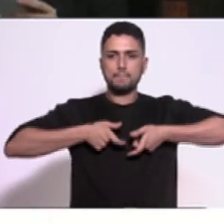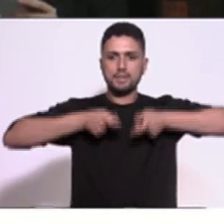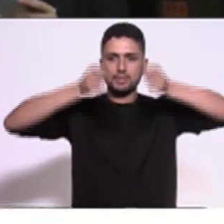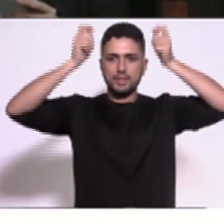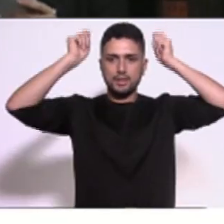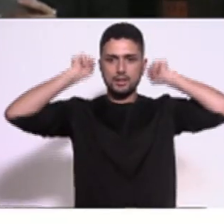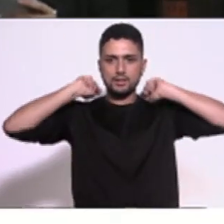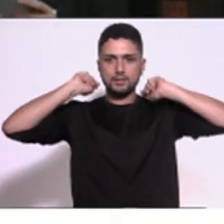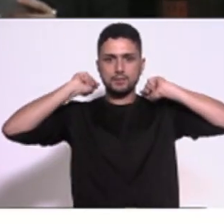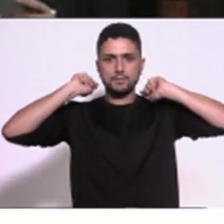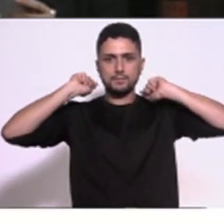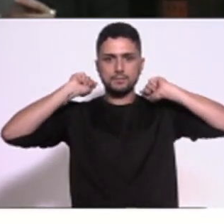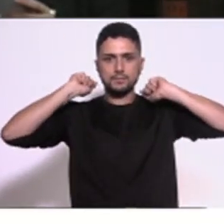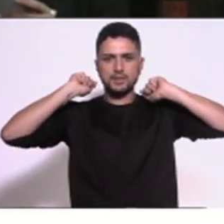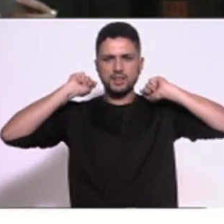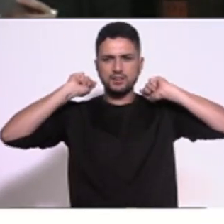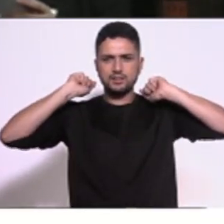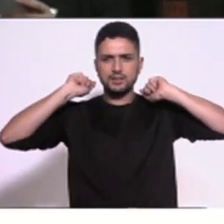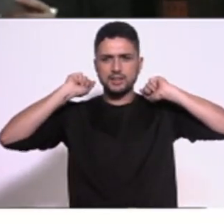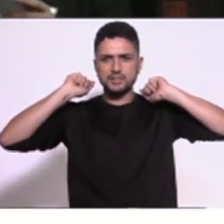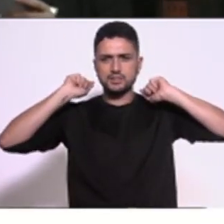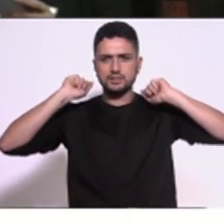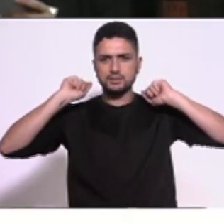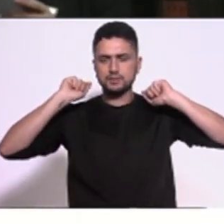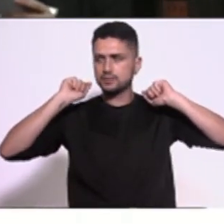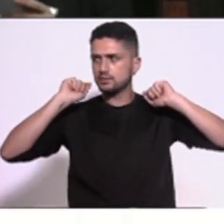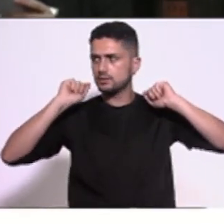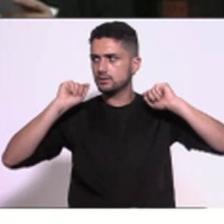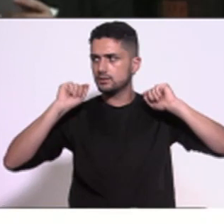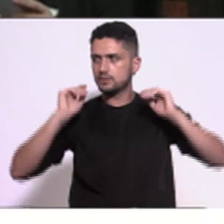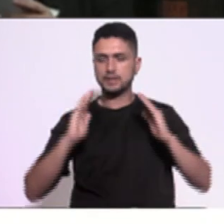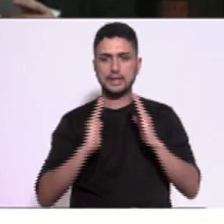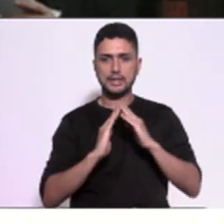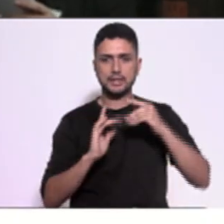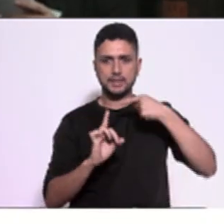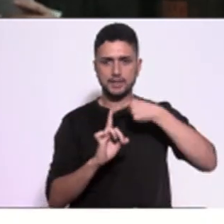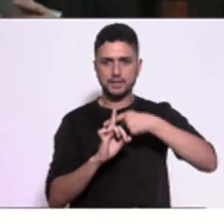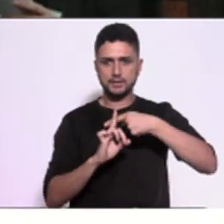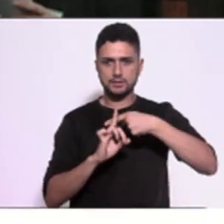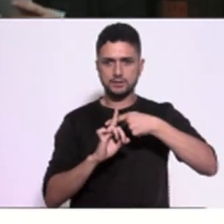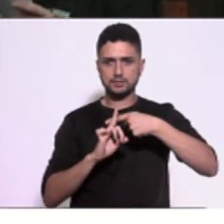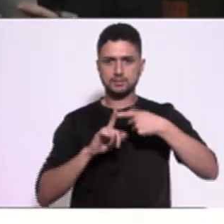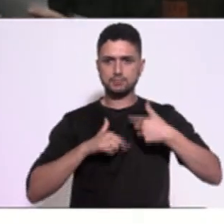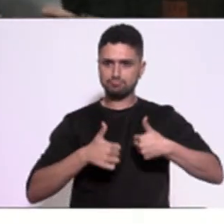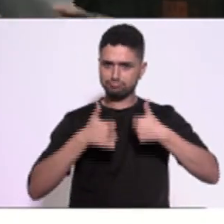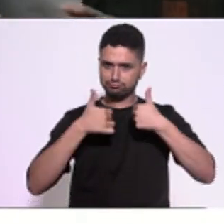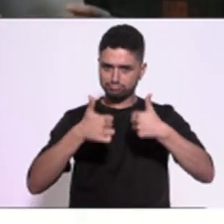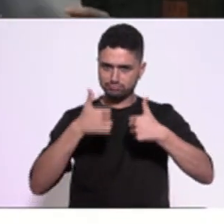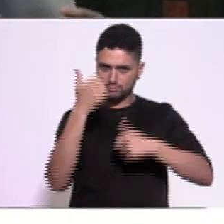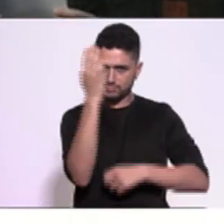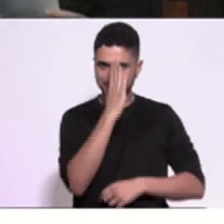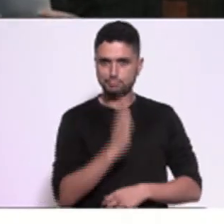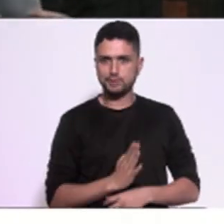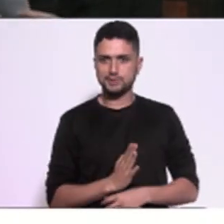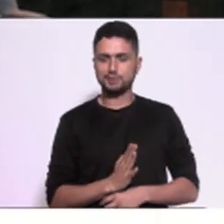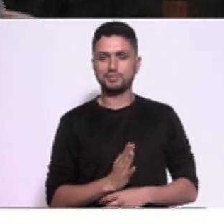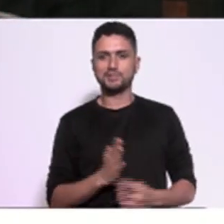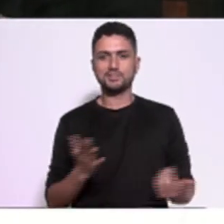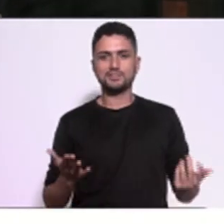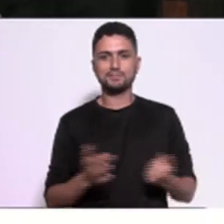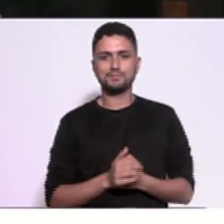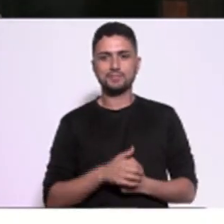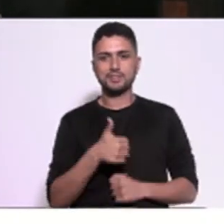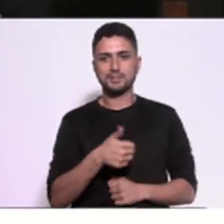Igreja Positivista do Brasil e a comemoração dos 130 anos